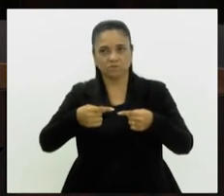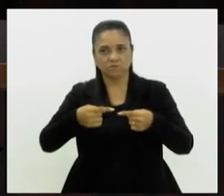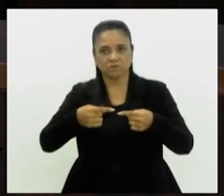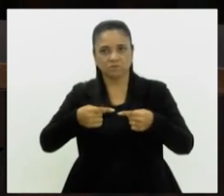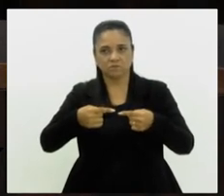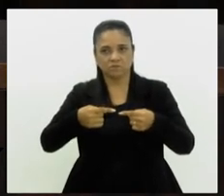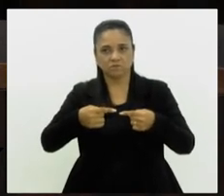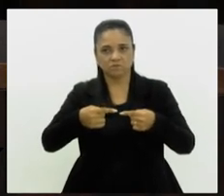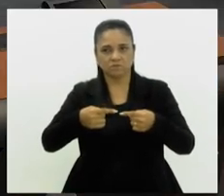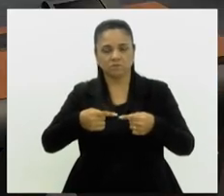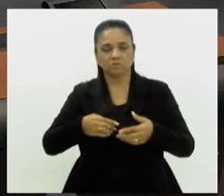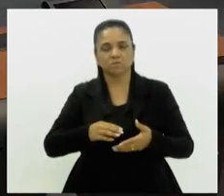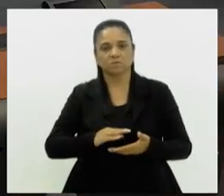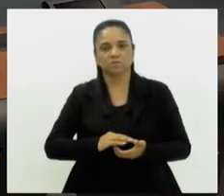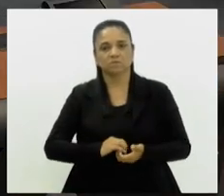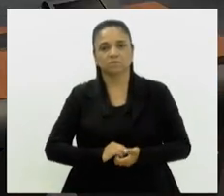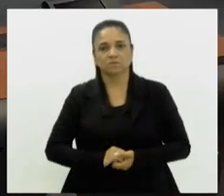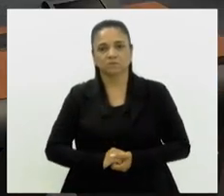Qual é a emenda de